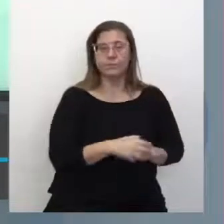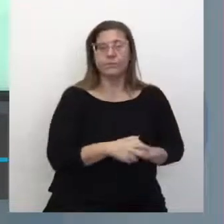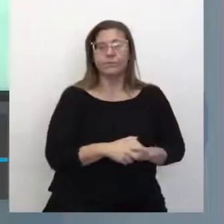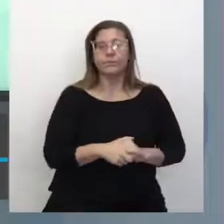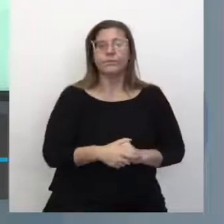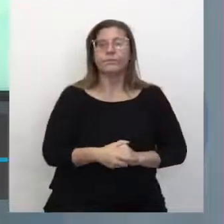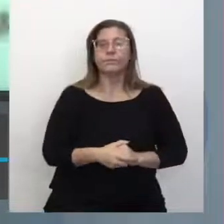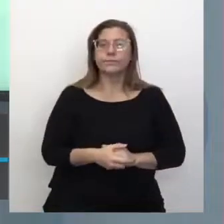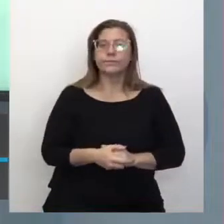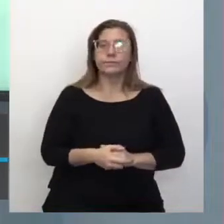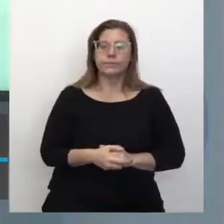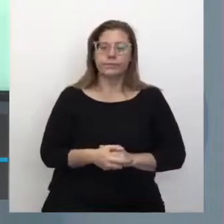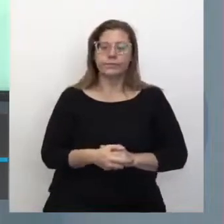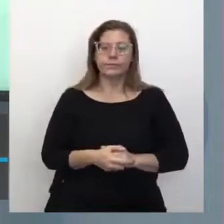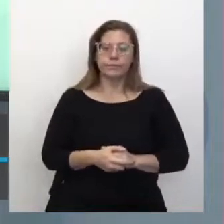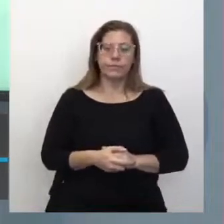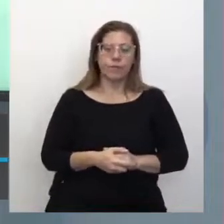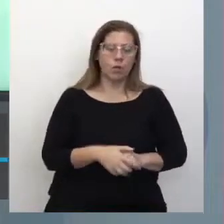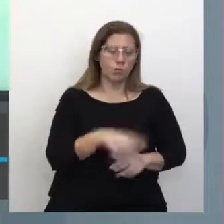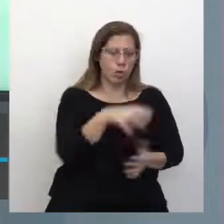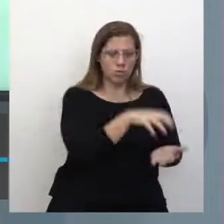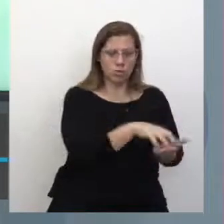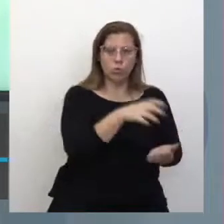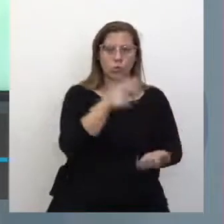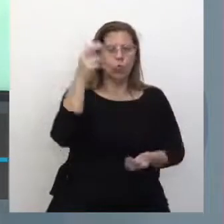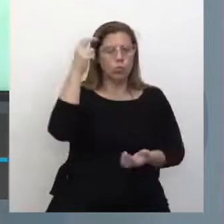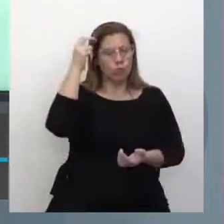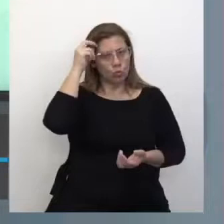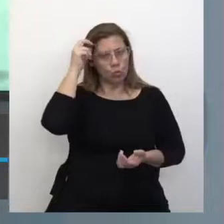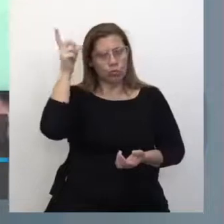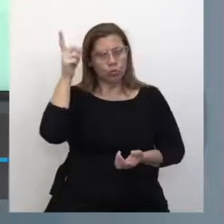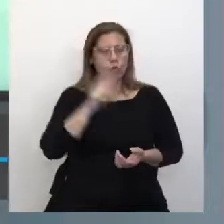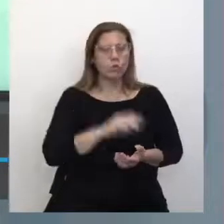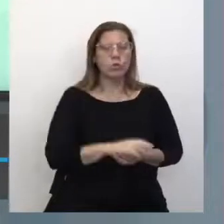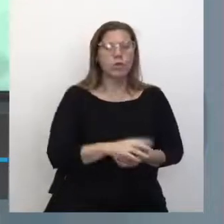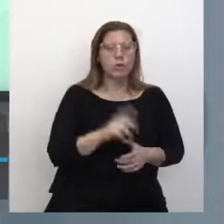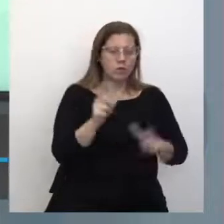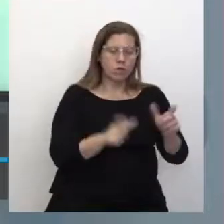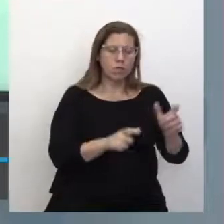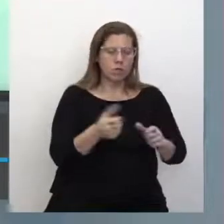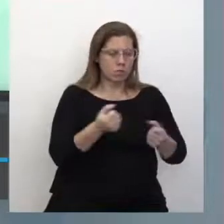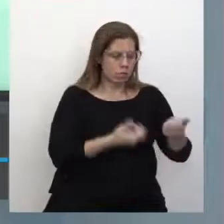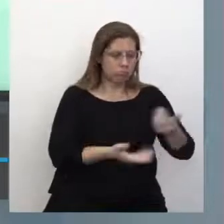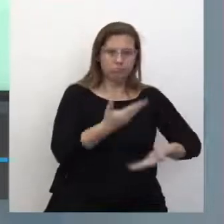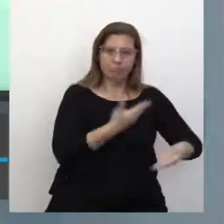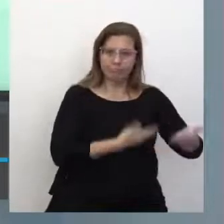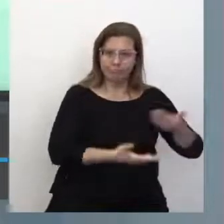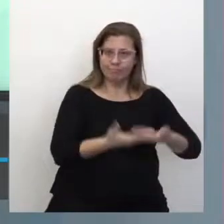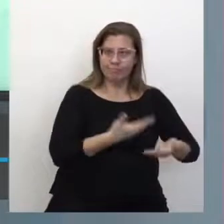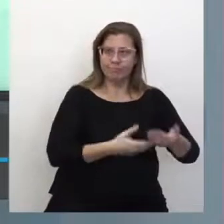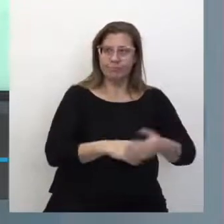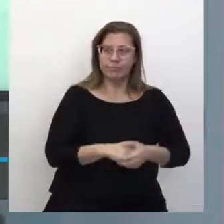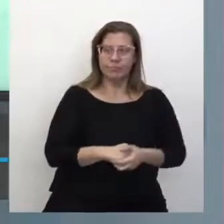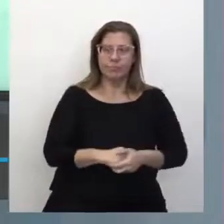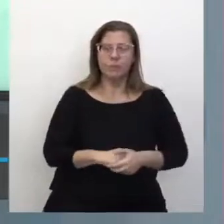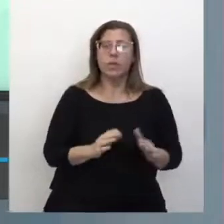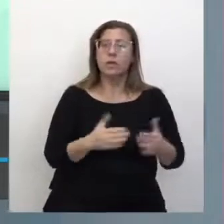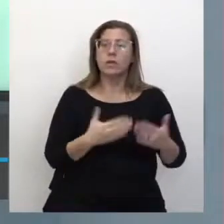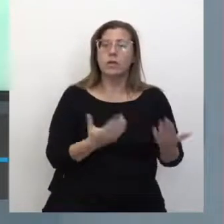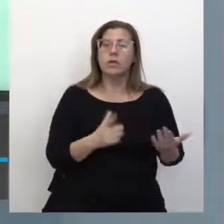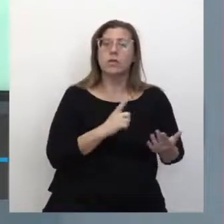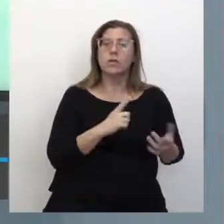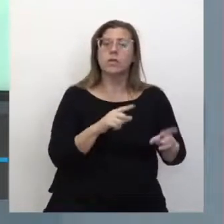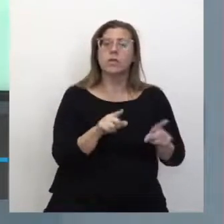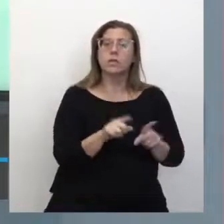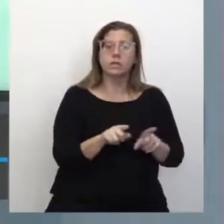um espaço, mais um centro de cultura, mais um centro comunitário, para que as pessoas possam interagir entre si, etc. Tá? Então, nós